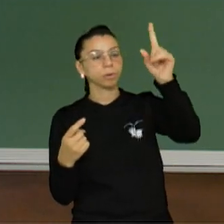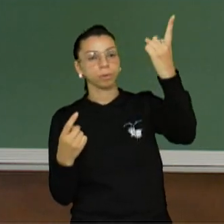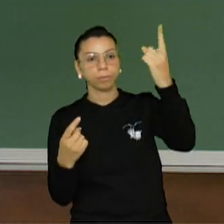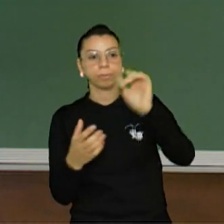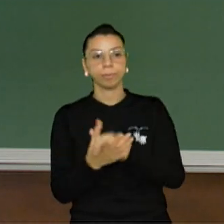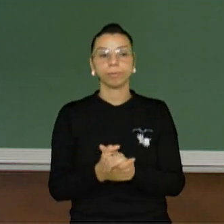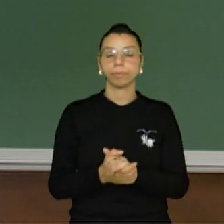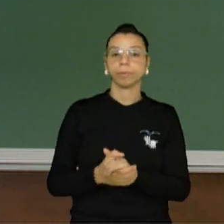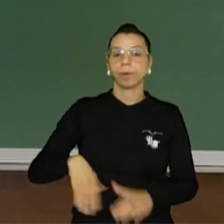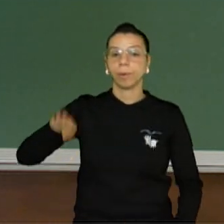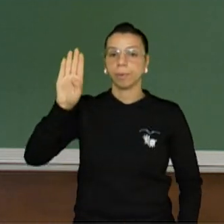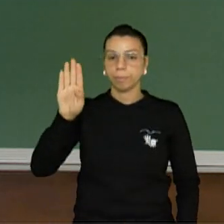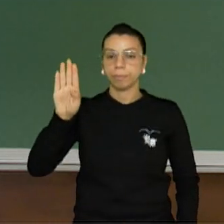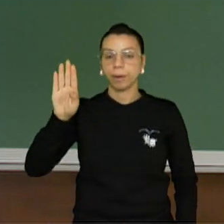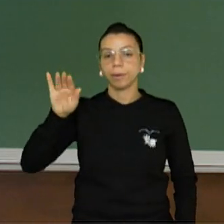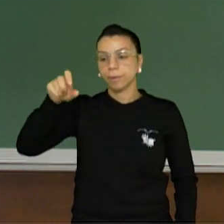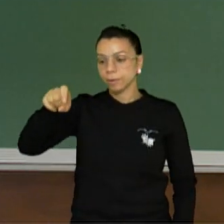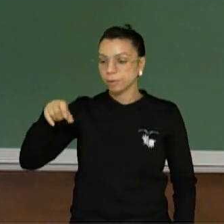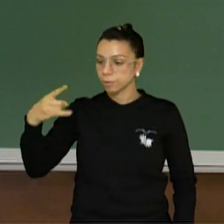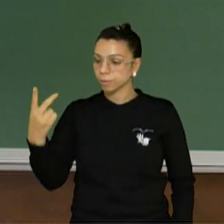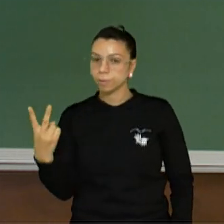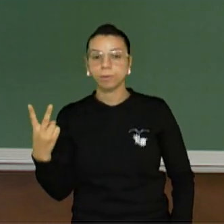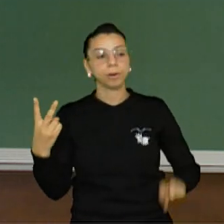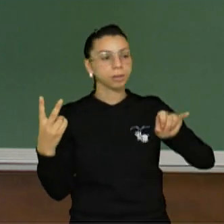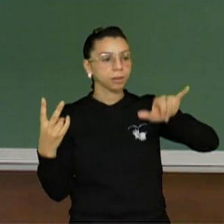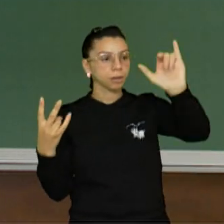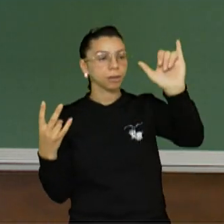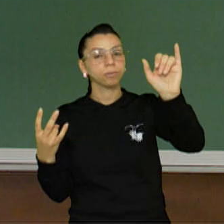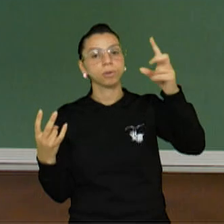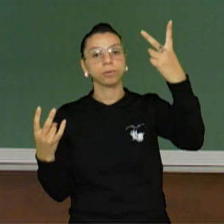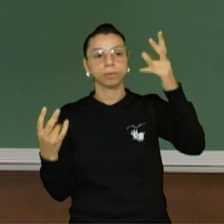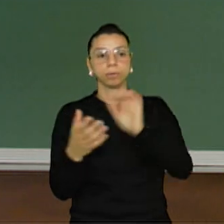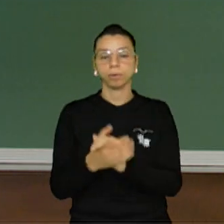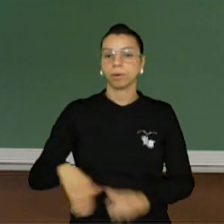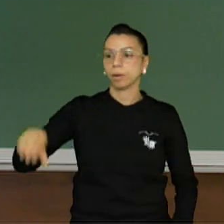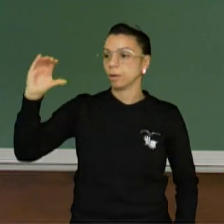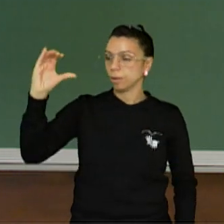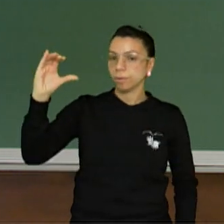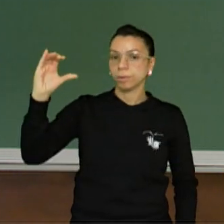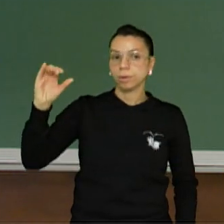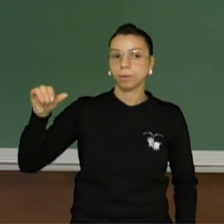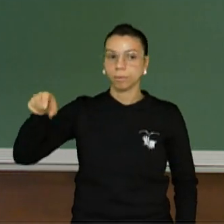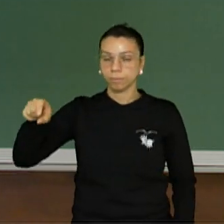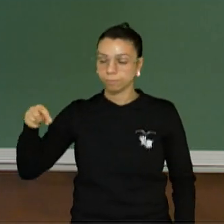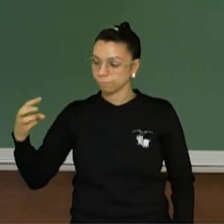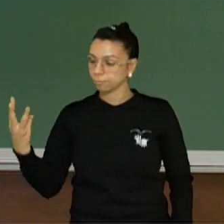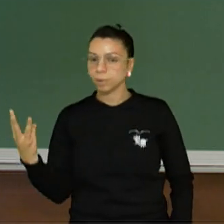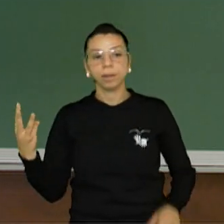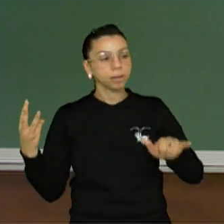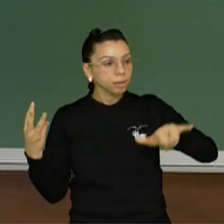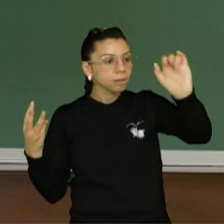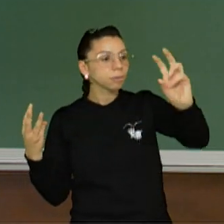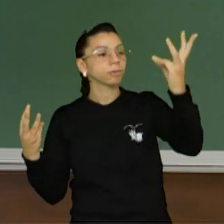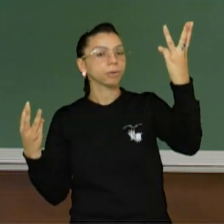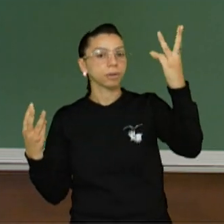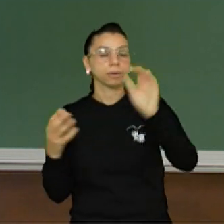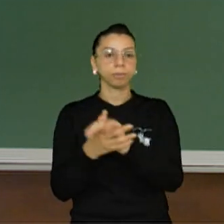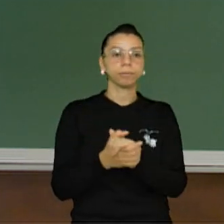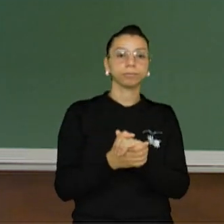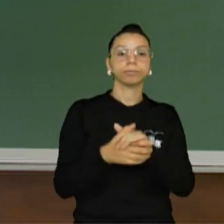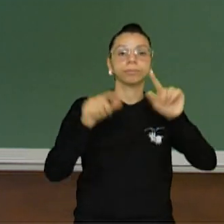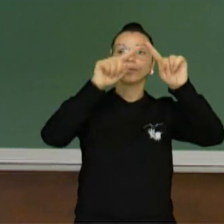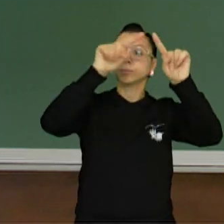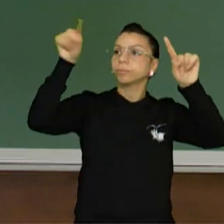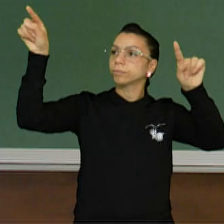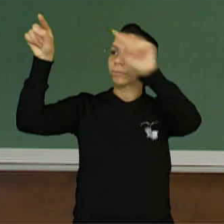x2, y2, e o ponto C, formado pelo x3, y3, tá? E esses 3